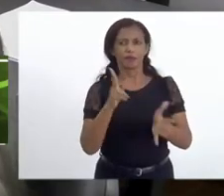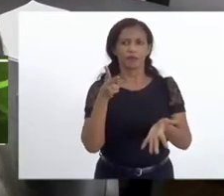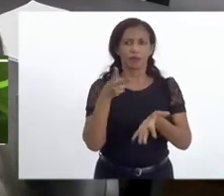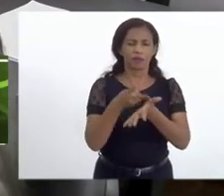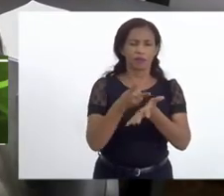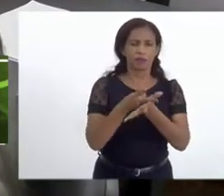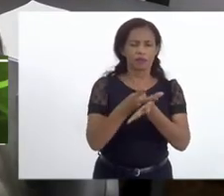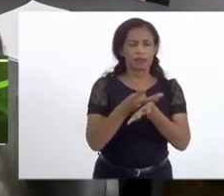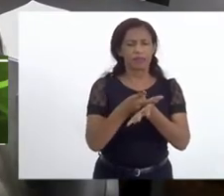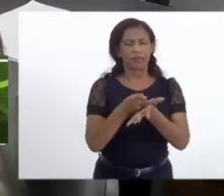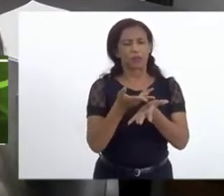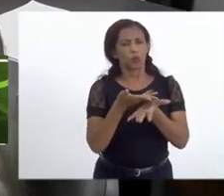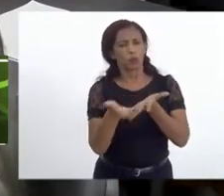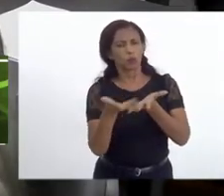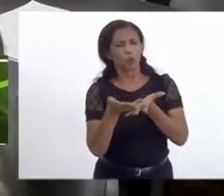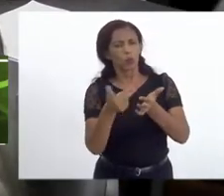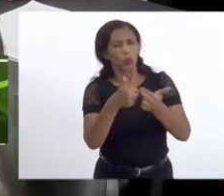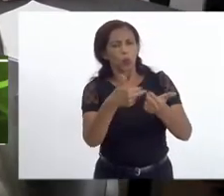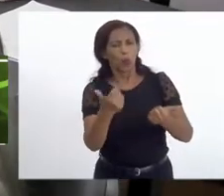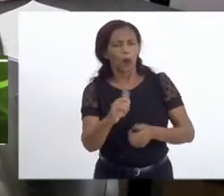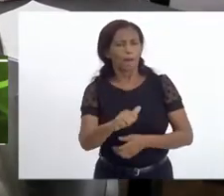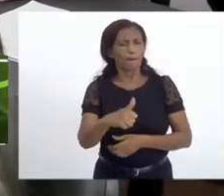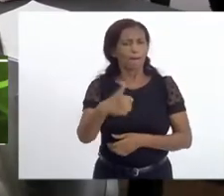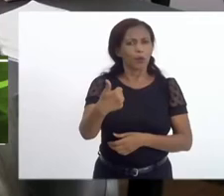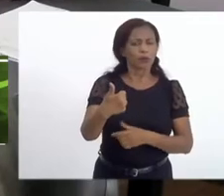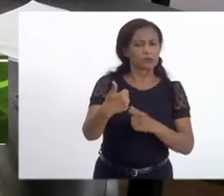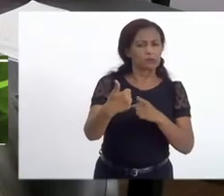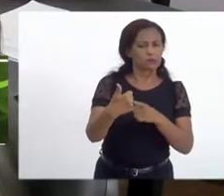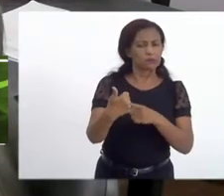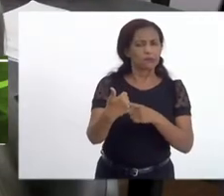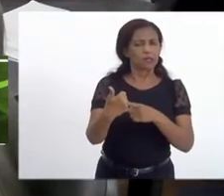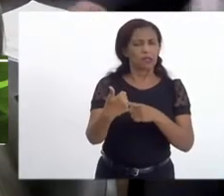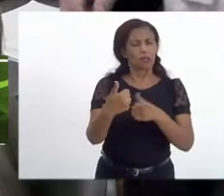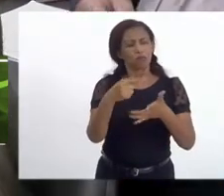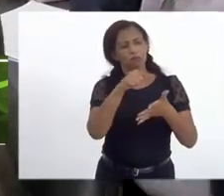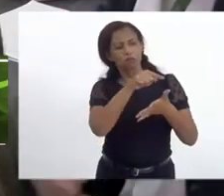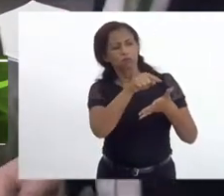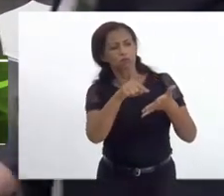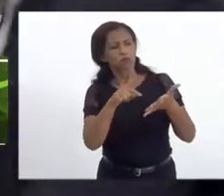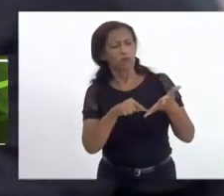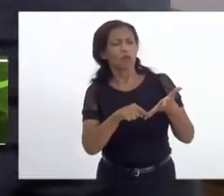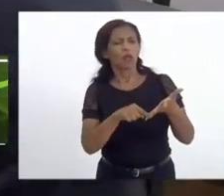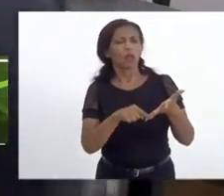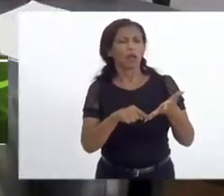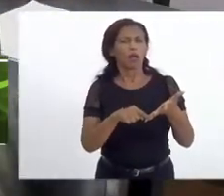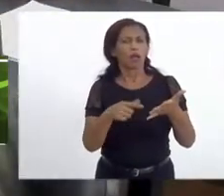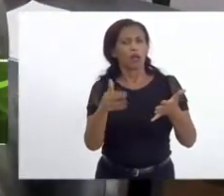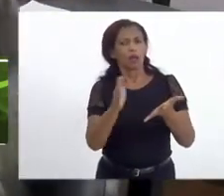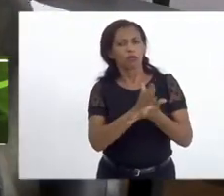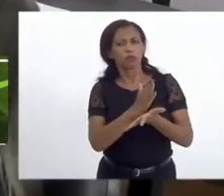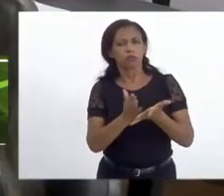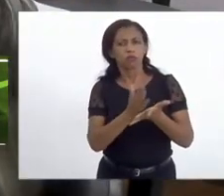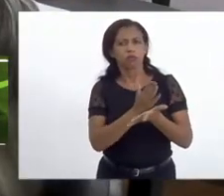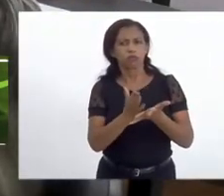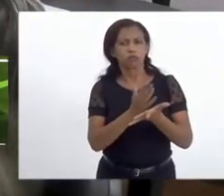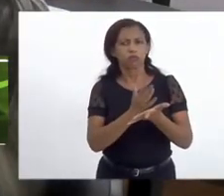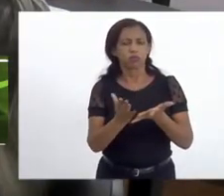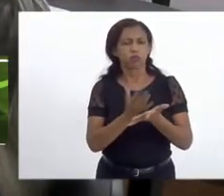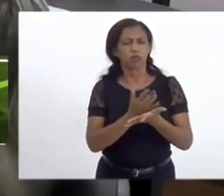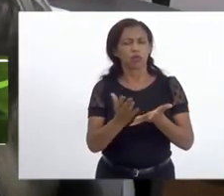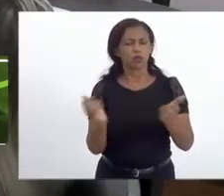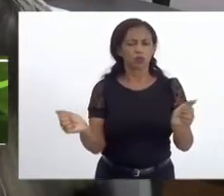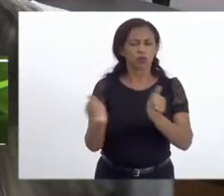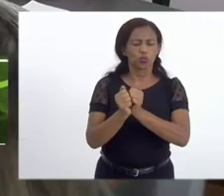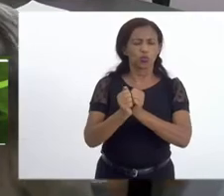com demandas, com coisas tanto positivas, sinalizando algumas situações que podemos, juntos ao governo